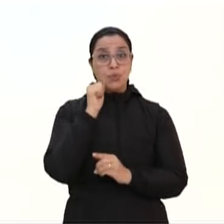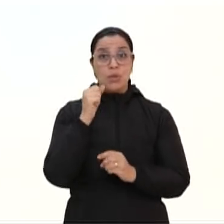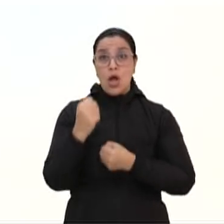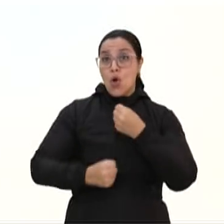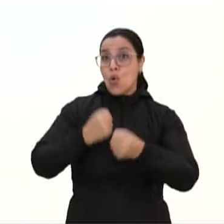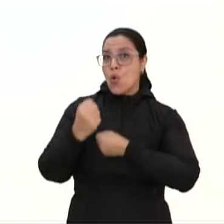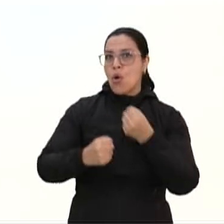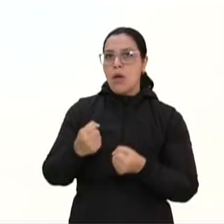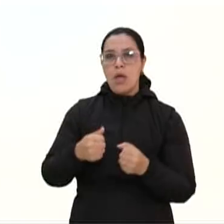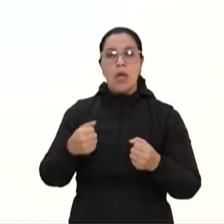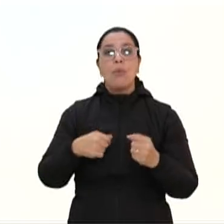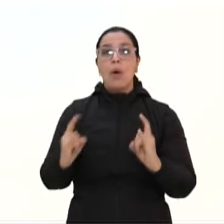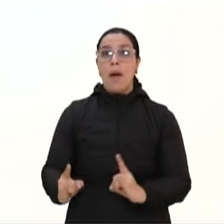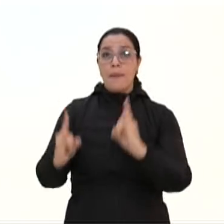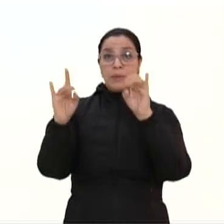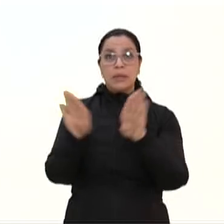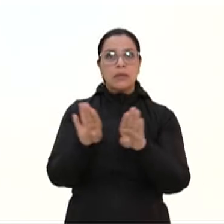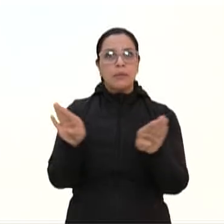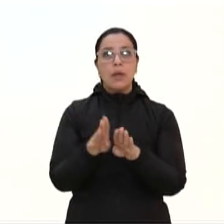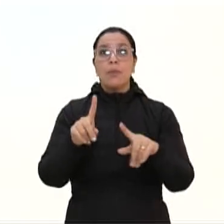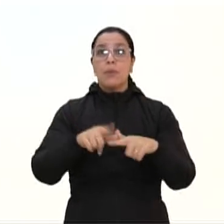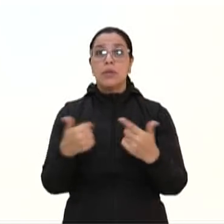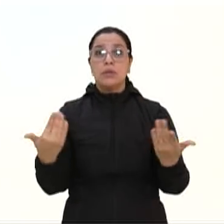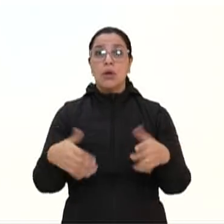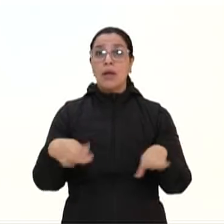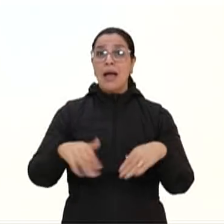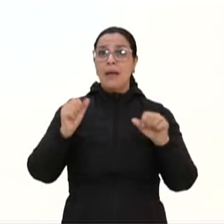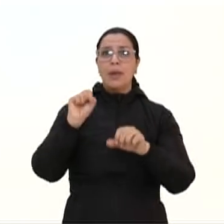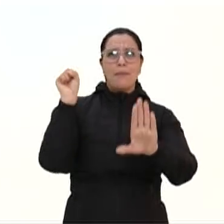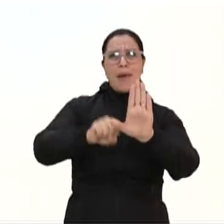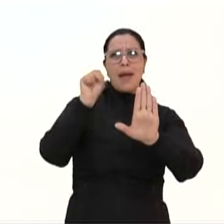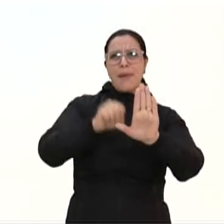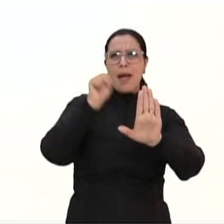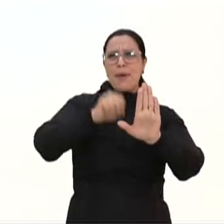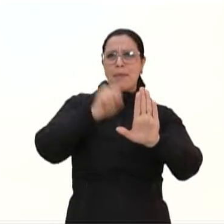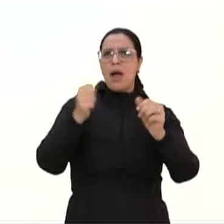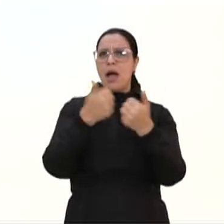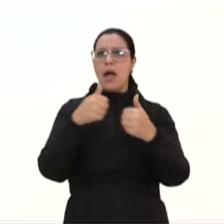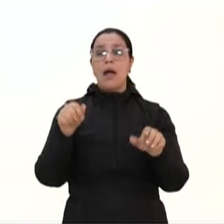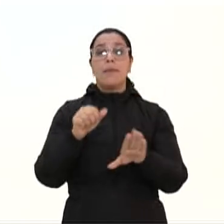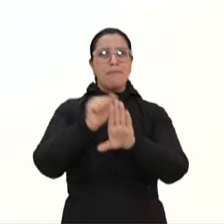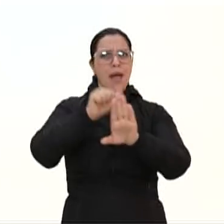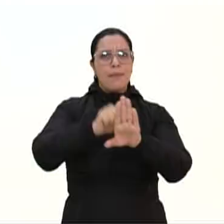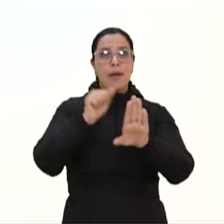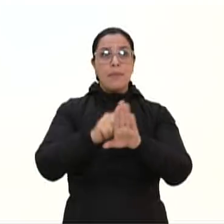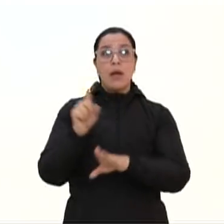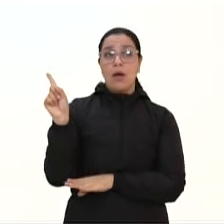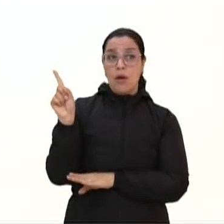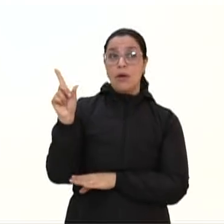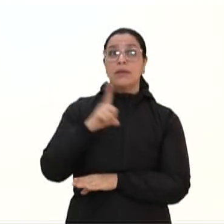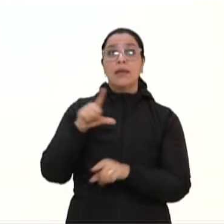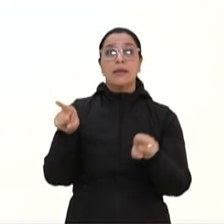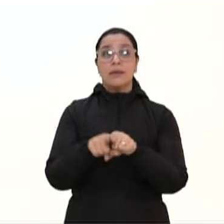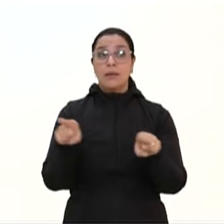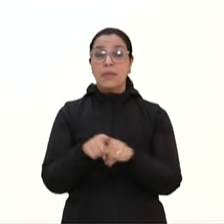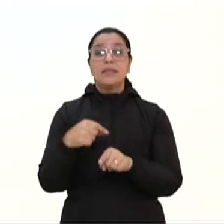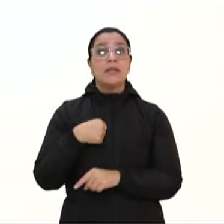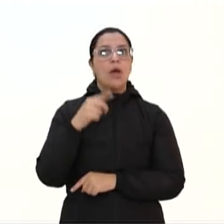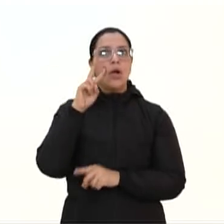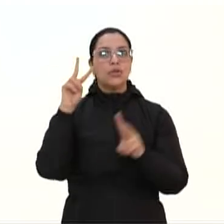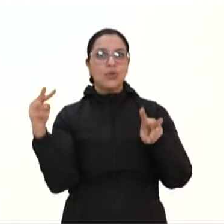veria que ele a seguia, meio ressabiado a alguns passos. Somente quando dobrou à direita para entrar